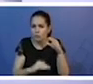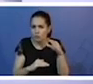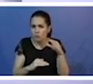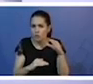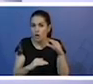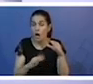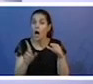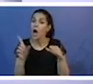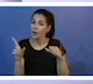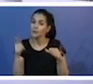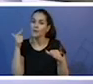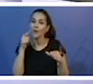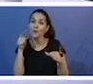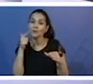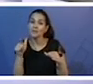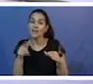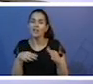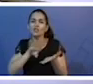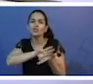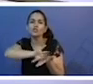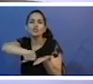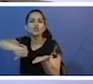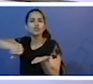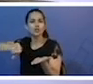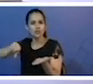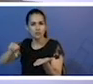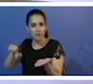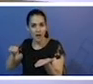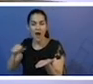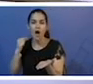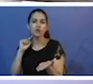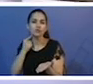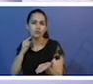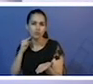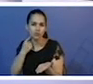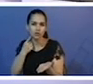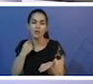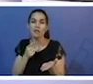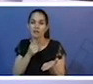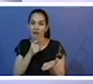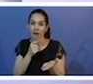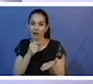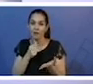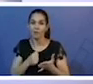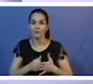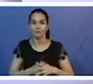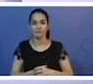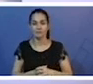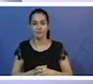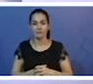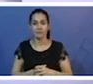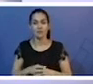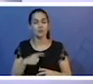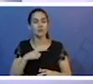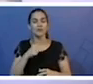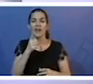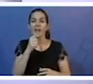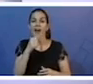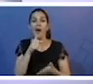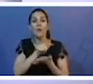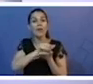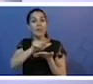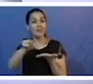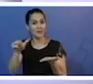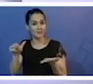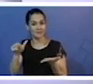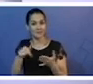a gente consegue, né, retirar o precipitado que ficou no fundo e a gente obtém, então, a água limpa. Aqui nós